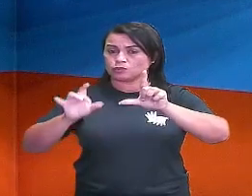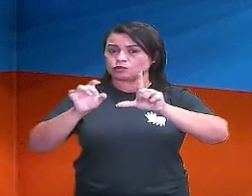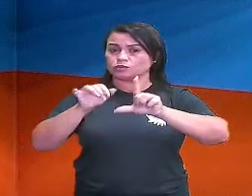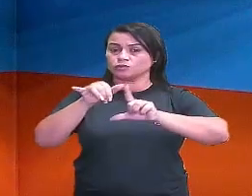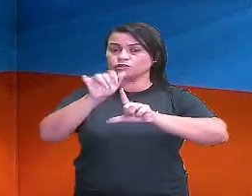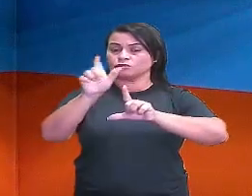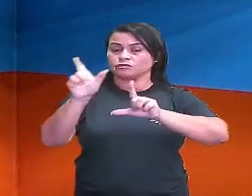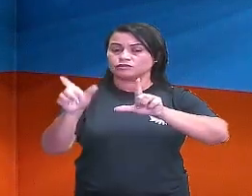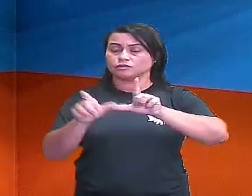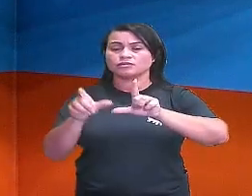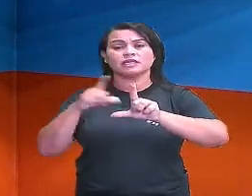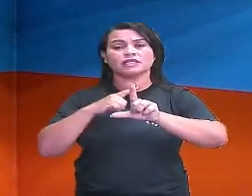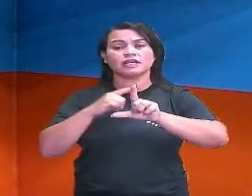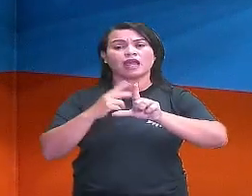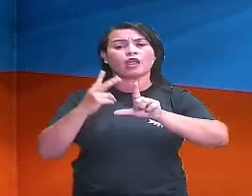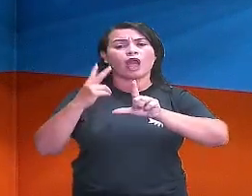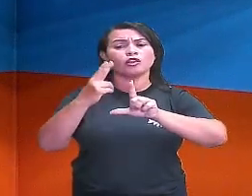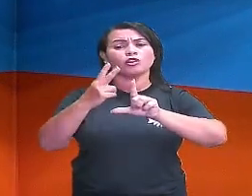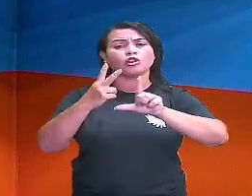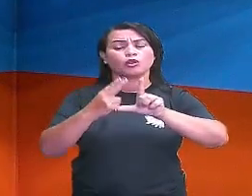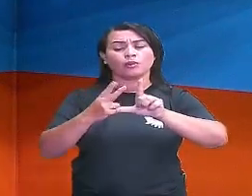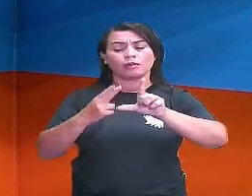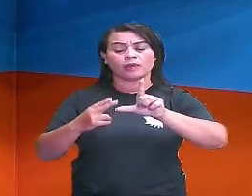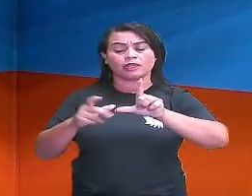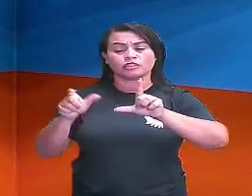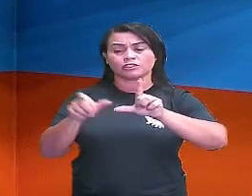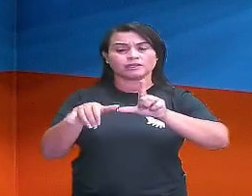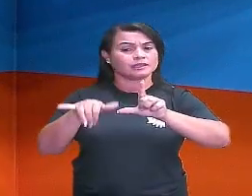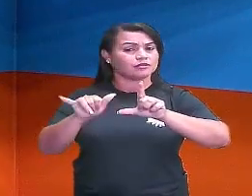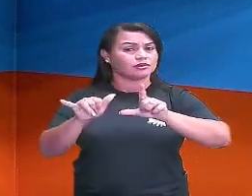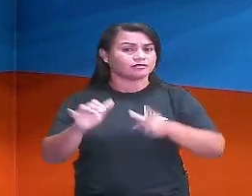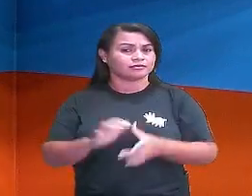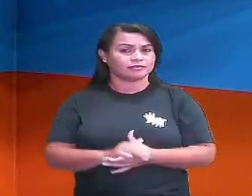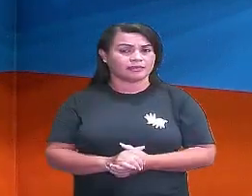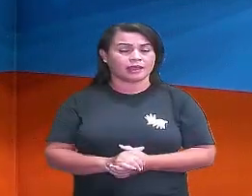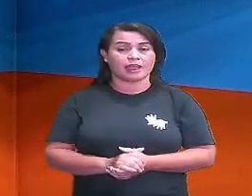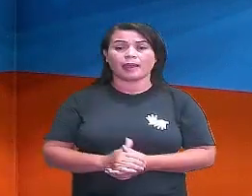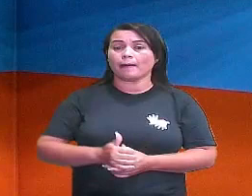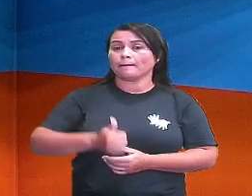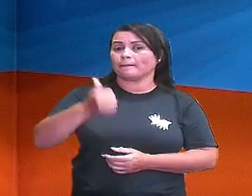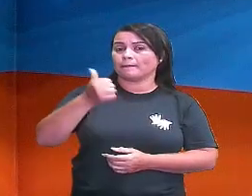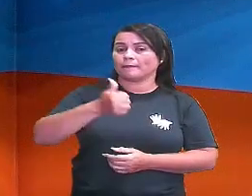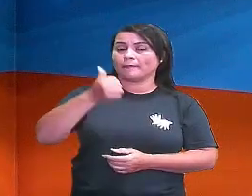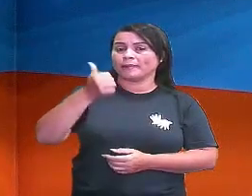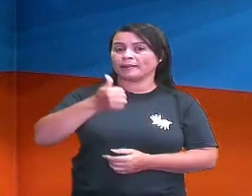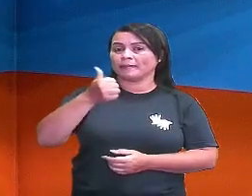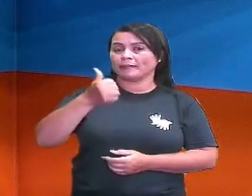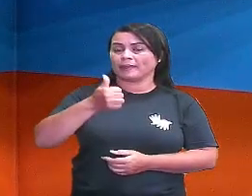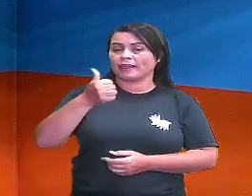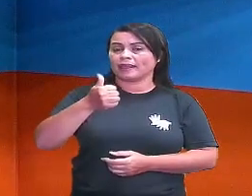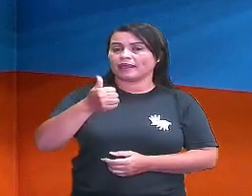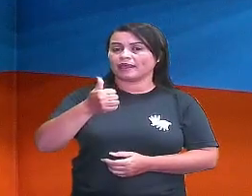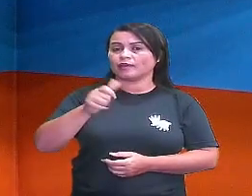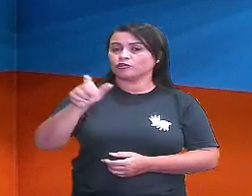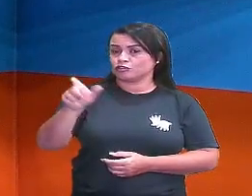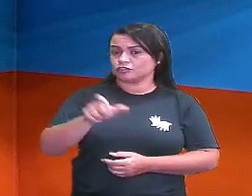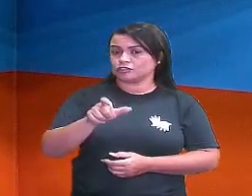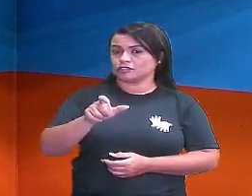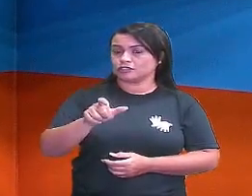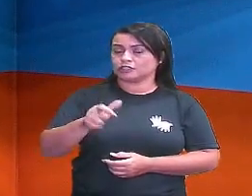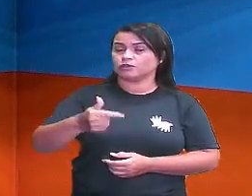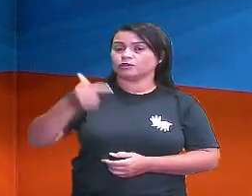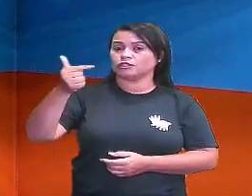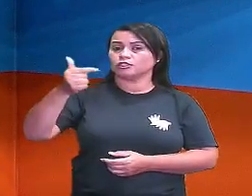é formado por um par ordenado, x e y. Então, o primeiro termo do par ordenado vai ser x.